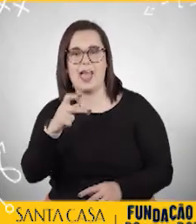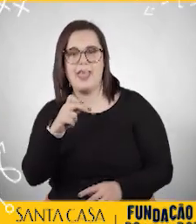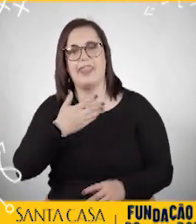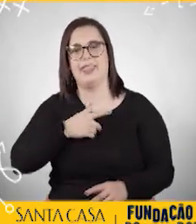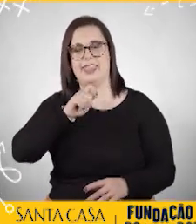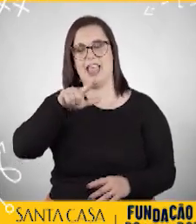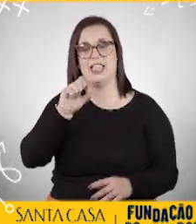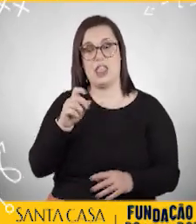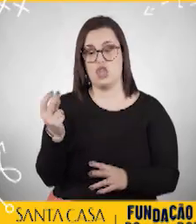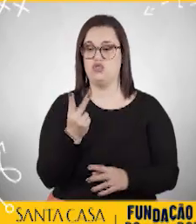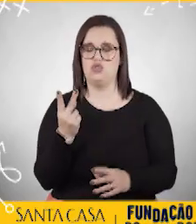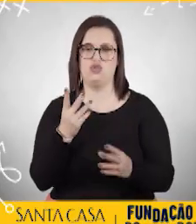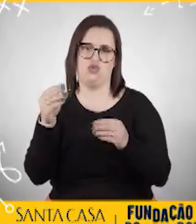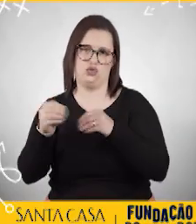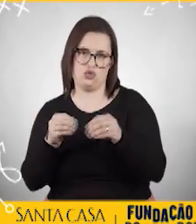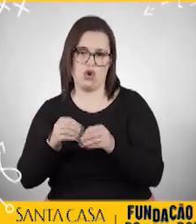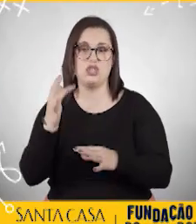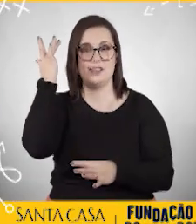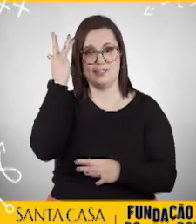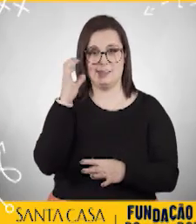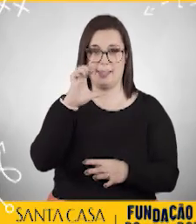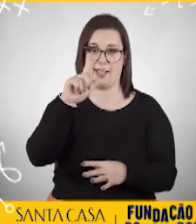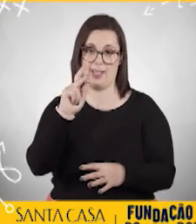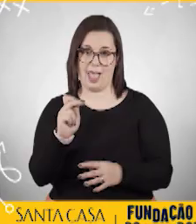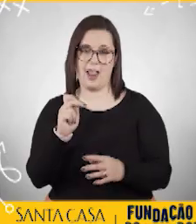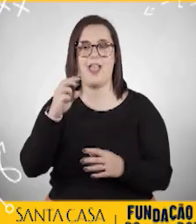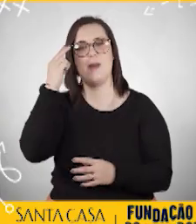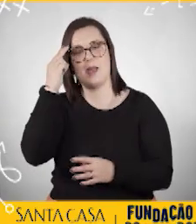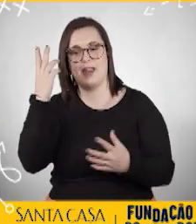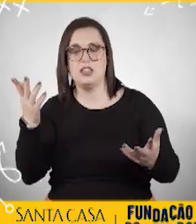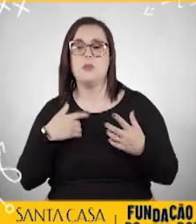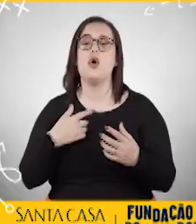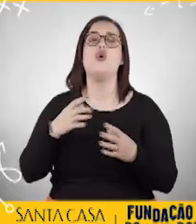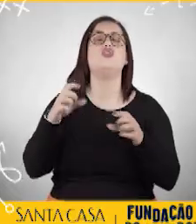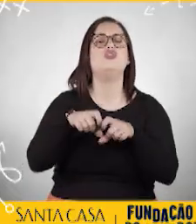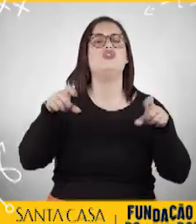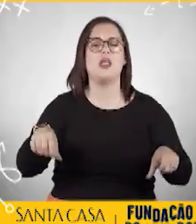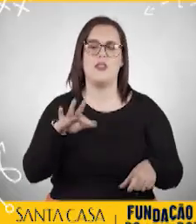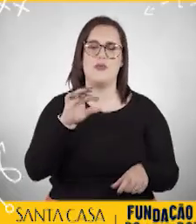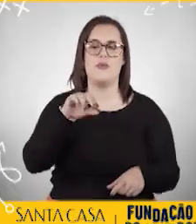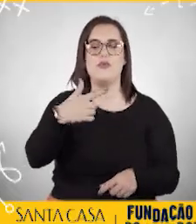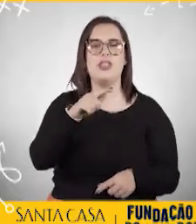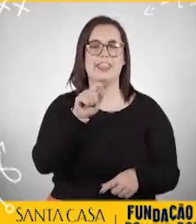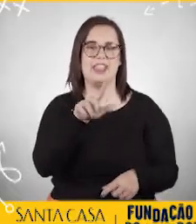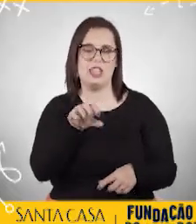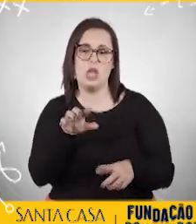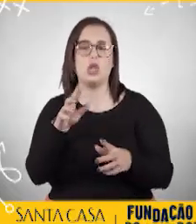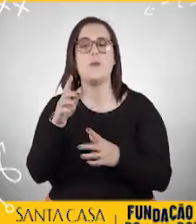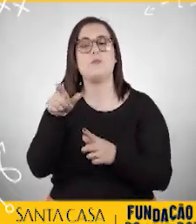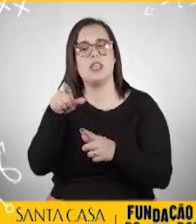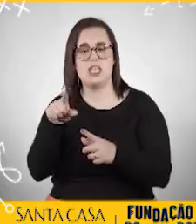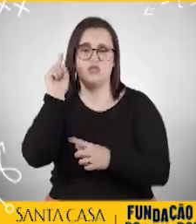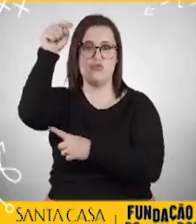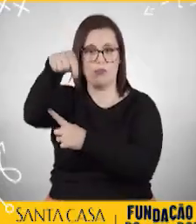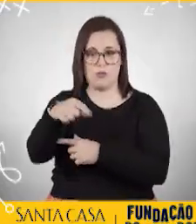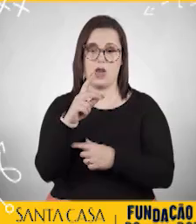concretamente nos Jogos Académico Belenenses e Santa Clara Marítimo. No estádio do Fontelo, vários utentes do estabelecimento